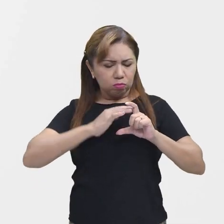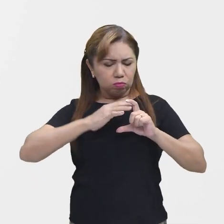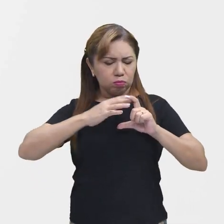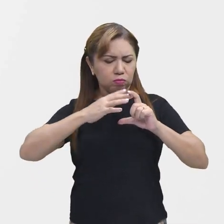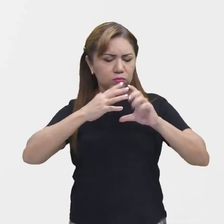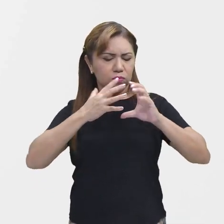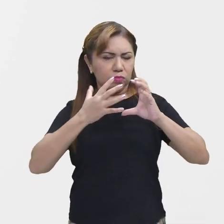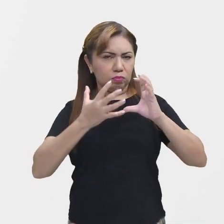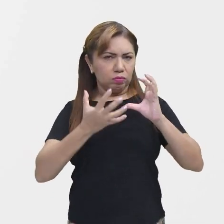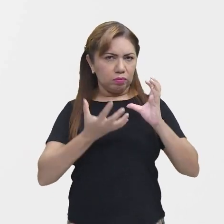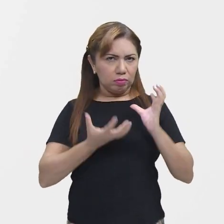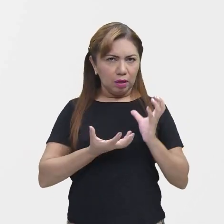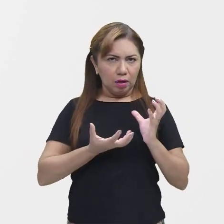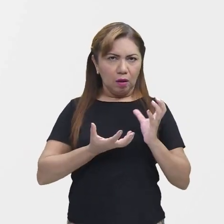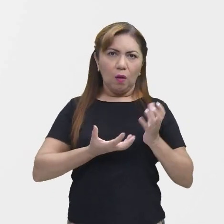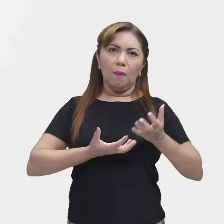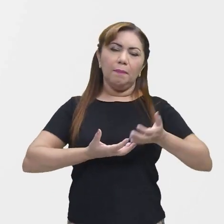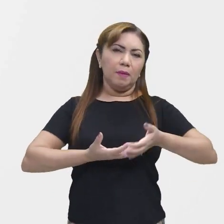o feto.